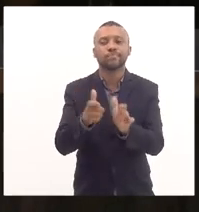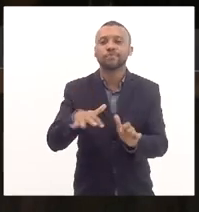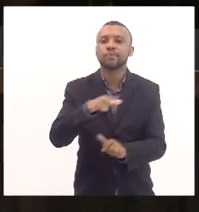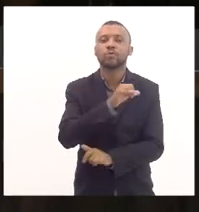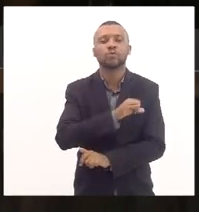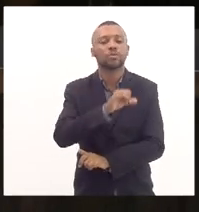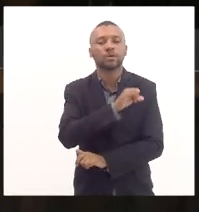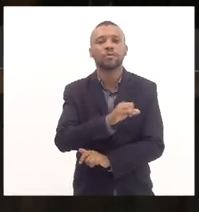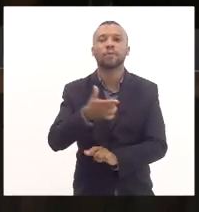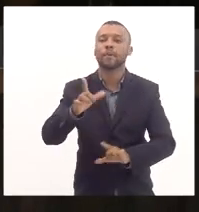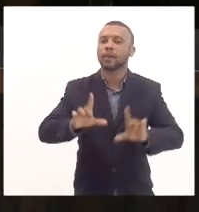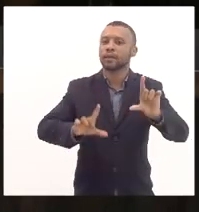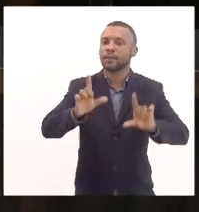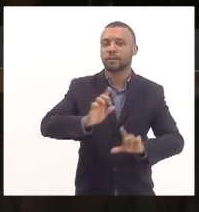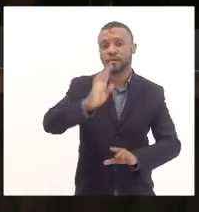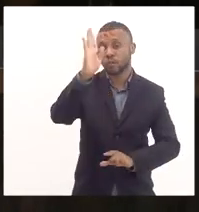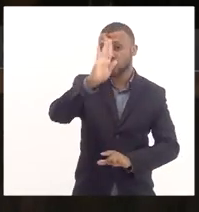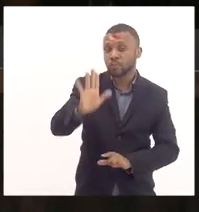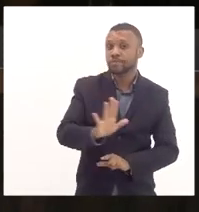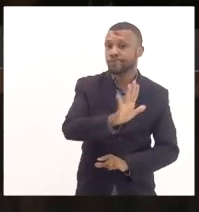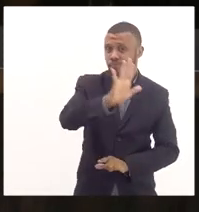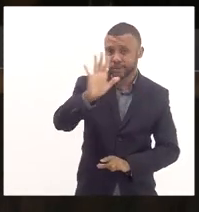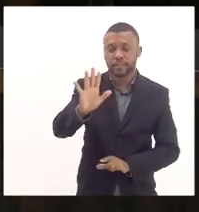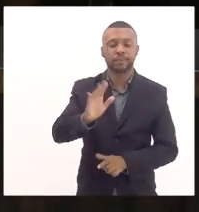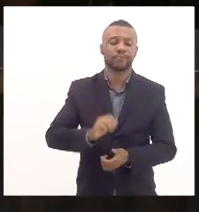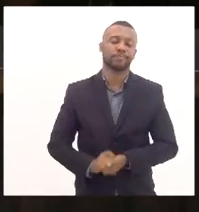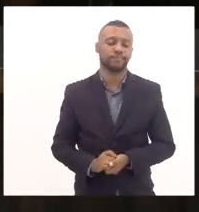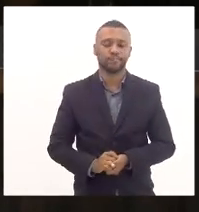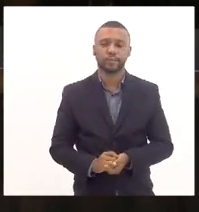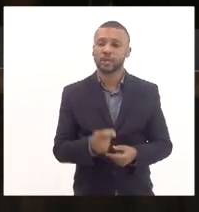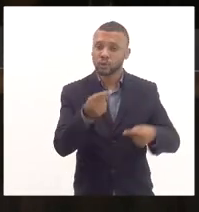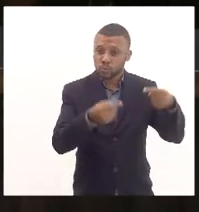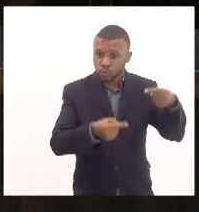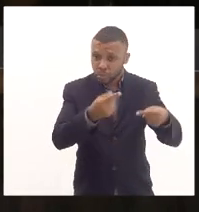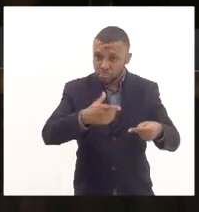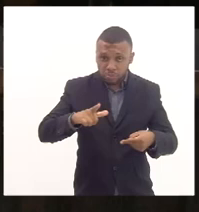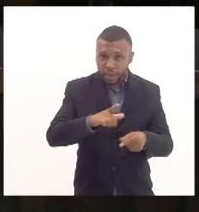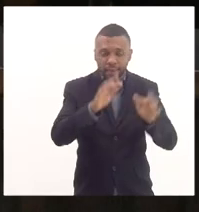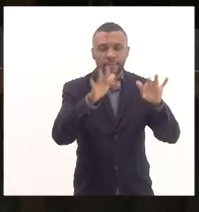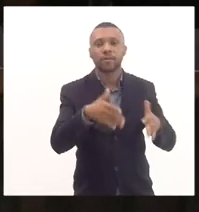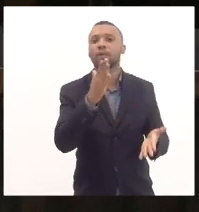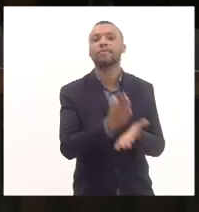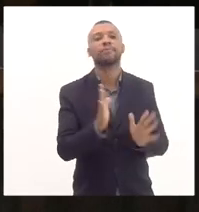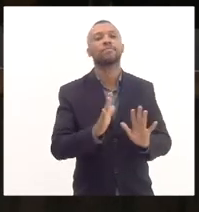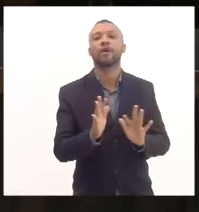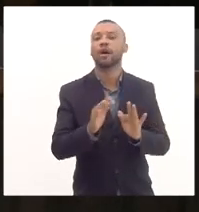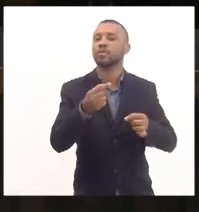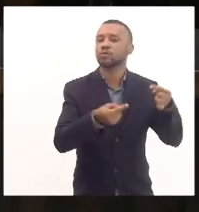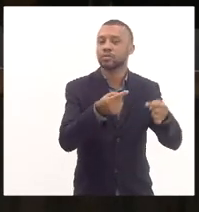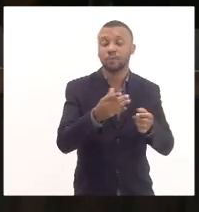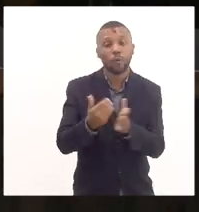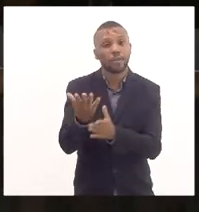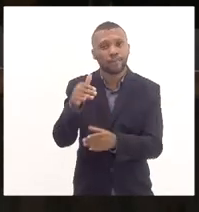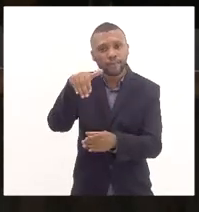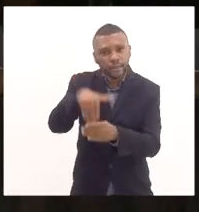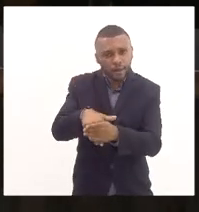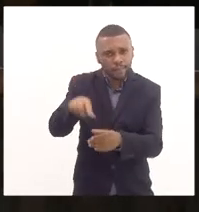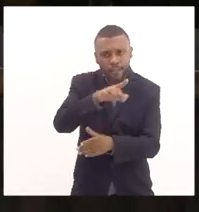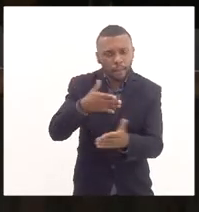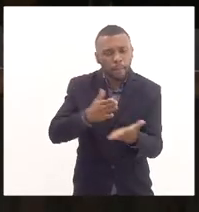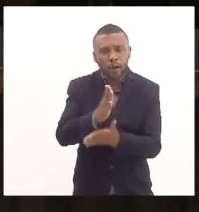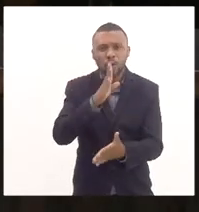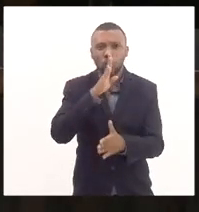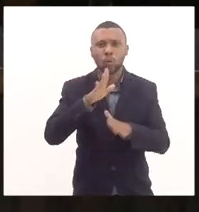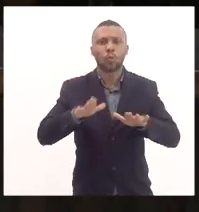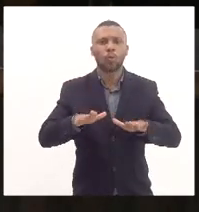pelas emissoras de televisão brasileira em discussão na Avenida Queira discutir encerrada a discussão em votação seus